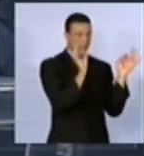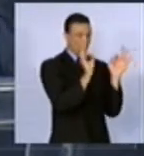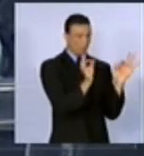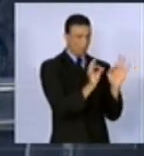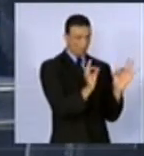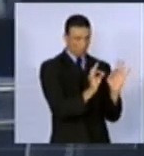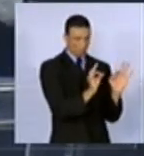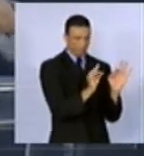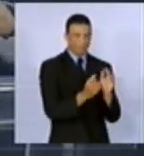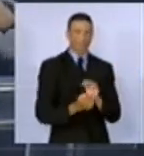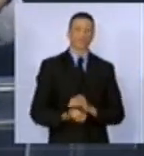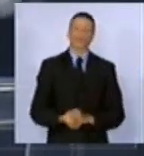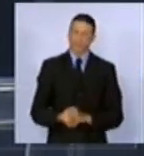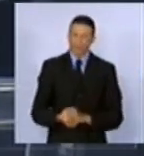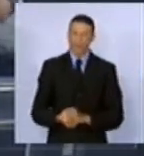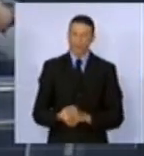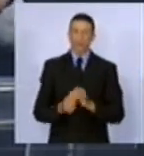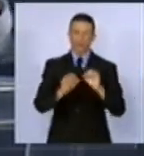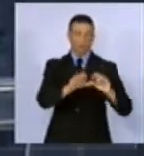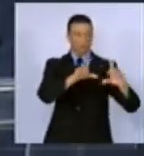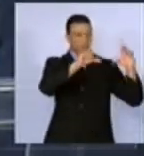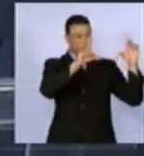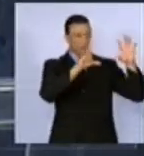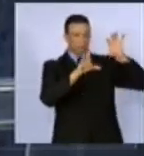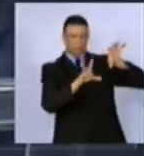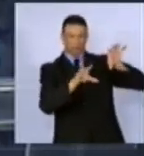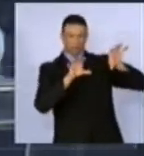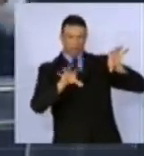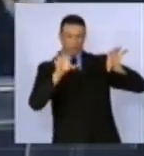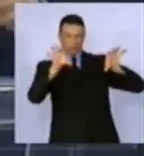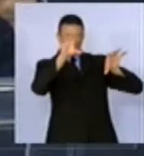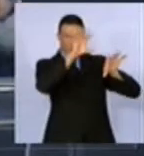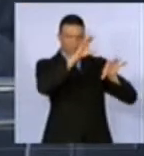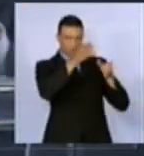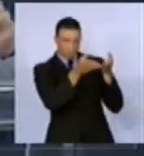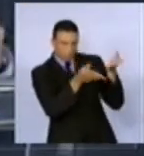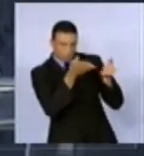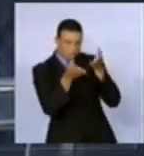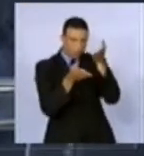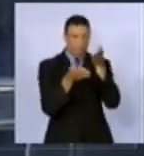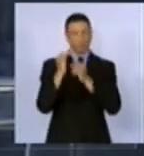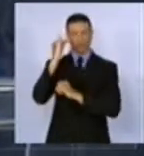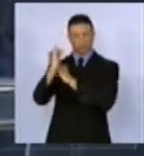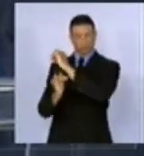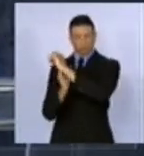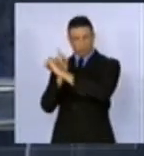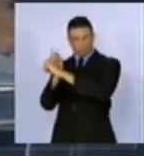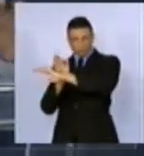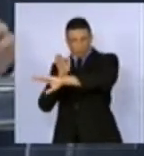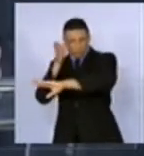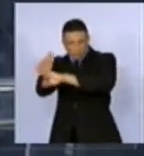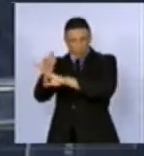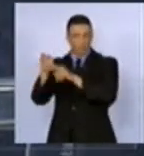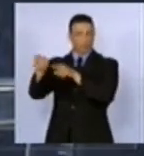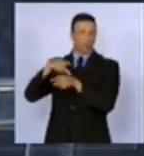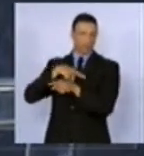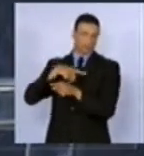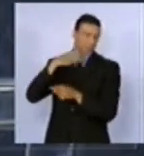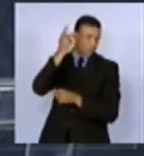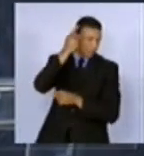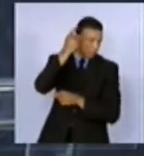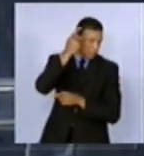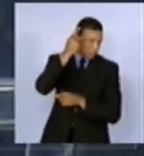visual muito cuidadosa talião por talhão área por área né Isso tá disponibilizado então por estado de São Paulo